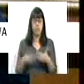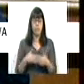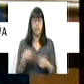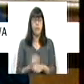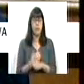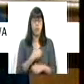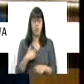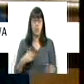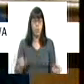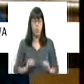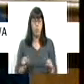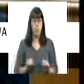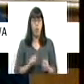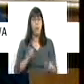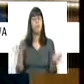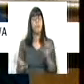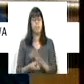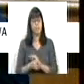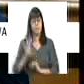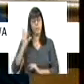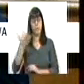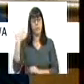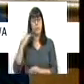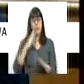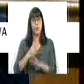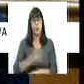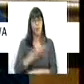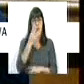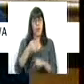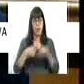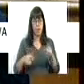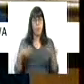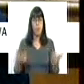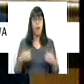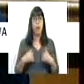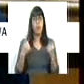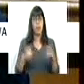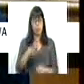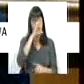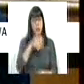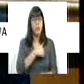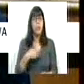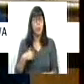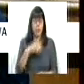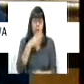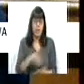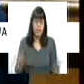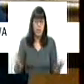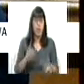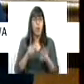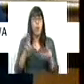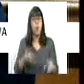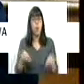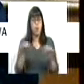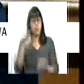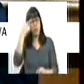encerramento de serviços de saúde, ao contrário do que aconteceu nos últimos 4 anos e meio, onde, aliás, nós tínhamos um Ministro da Saúde que dizia aquilo